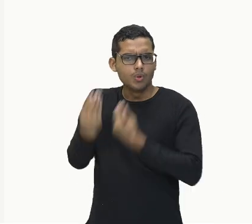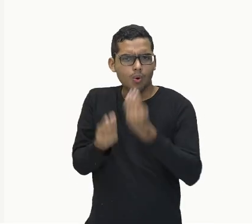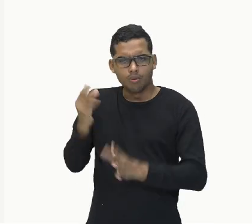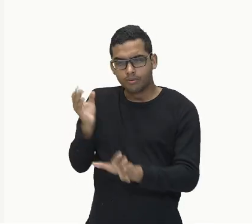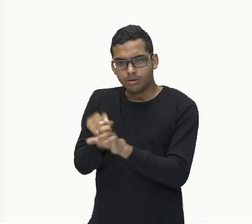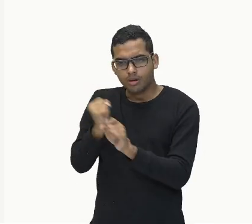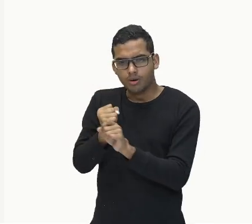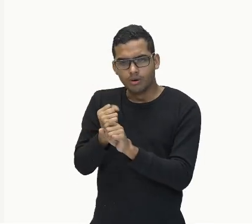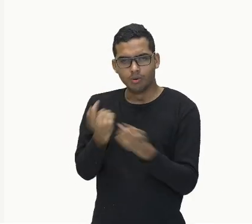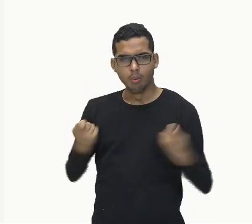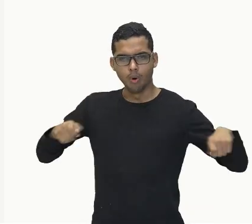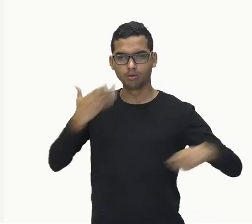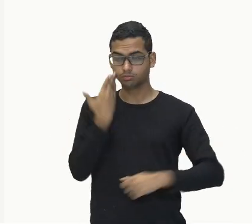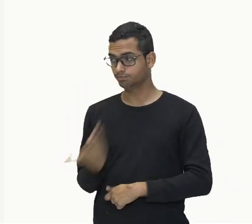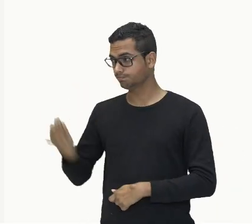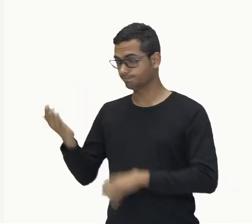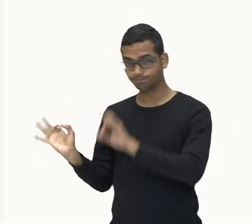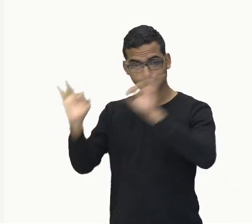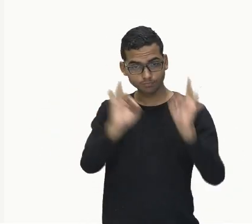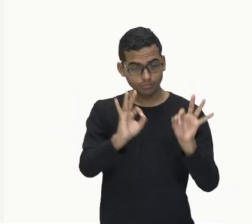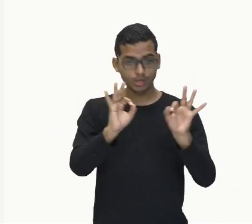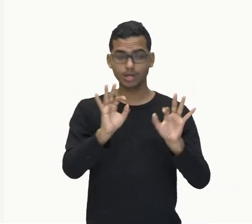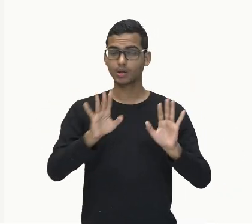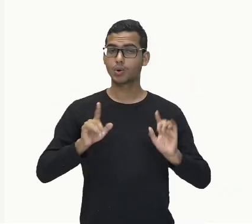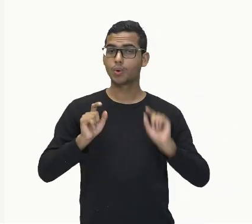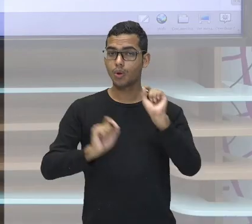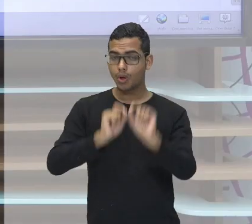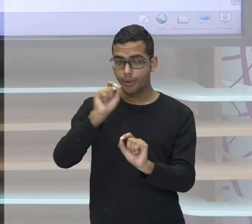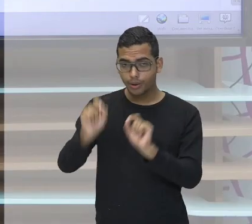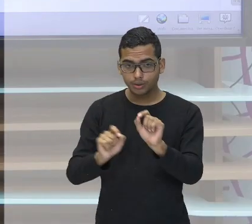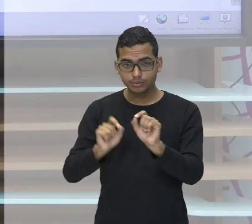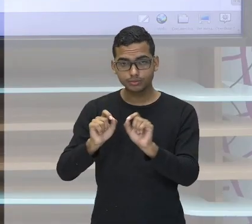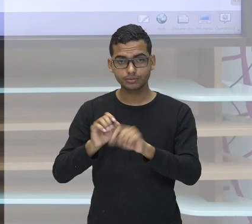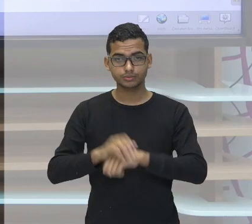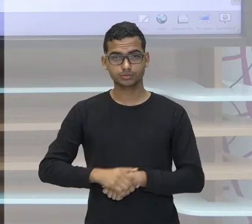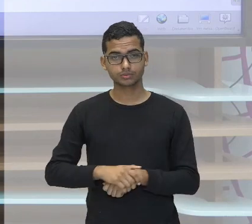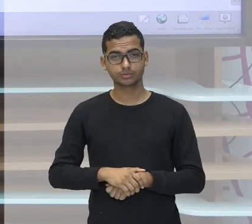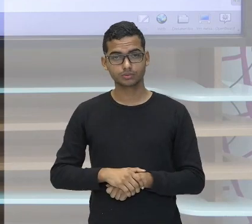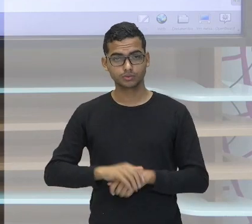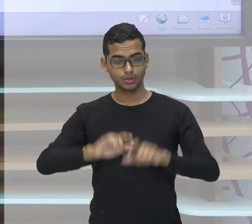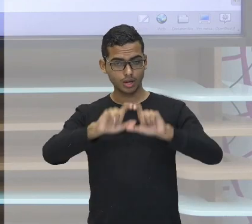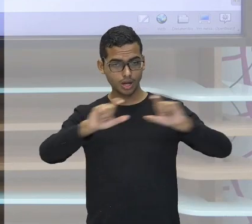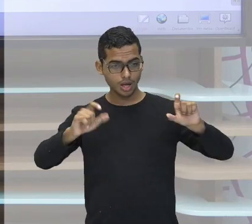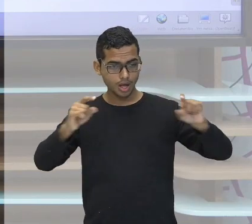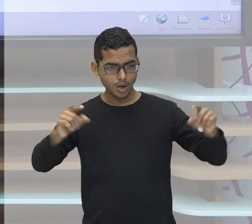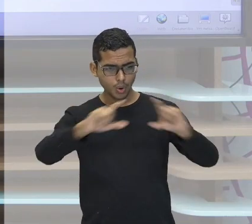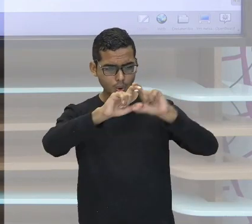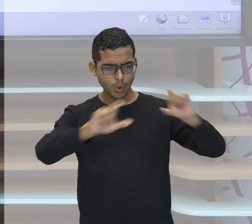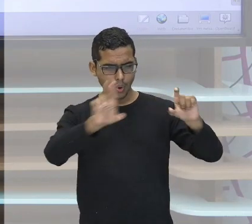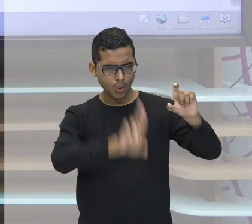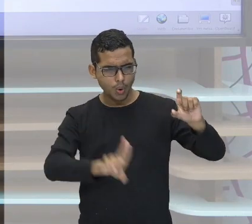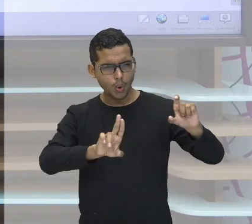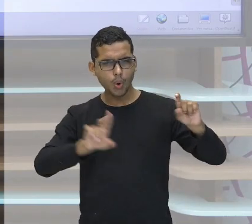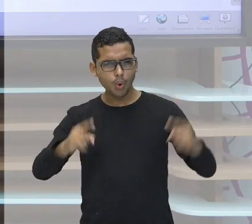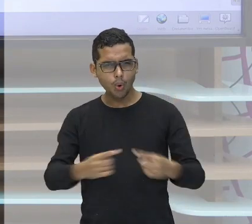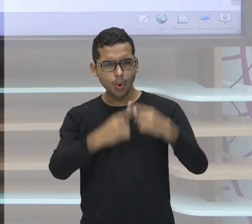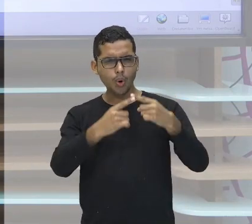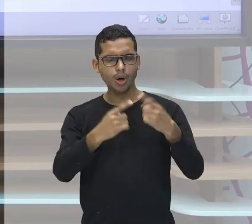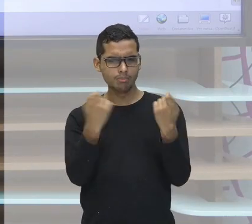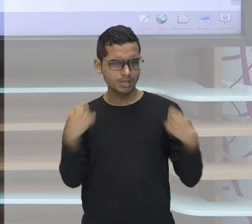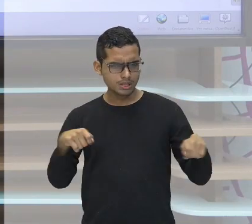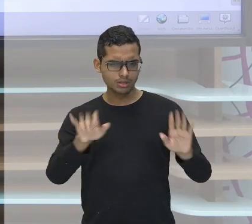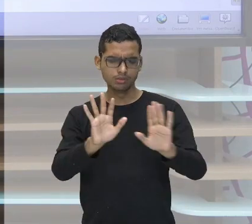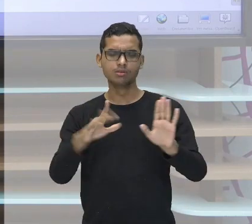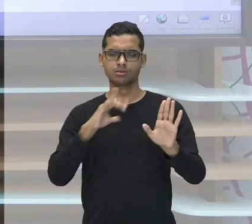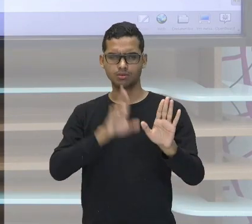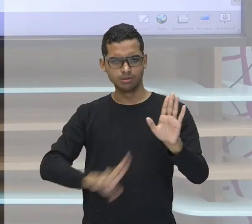isso? Nesse caso, a gente não precisa resolver a combinação aplicando a fórmula. A gente vai usar a fórmula